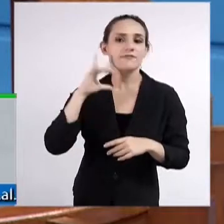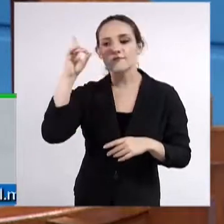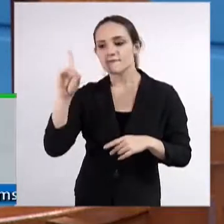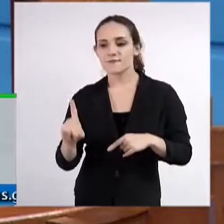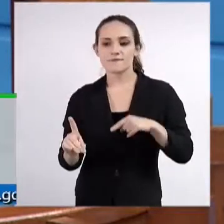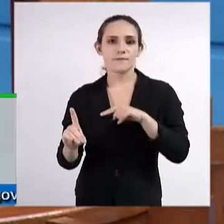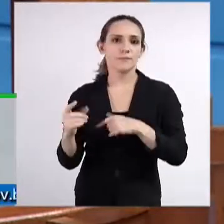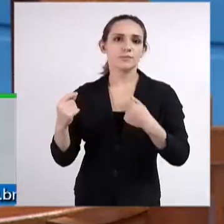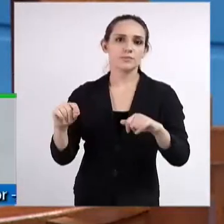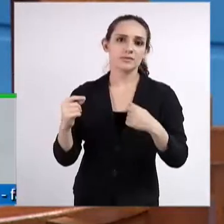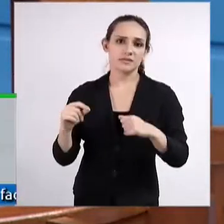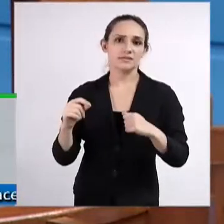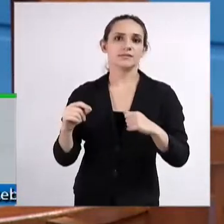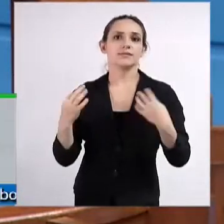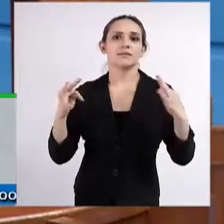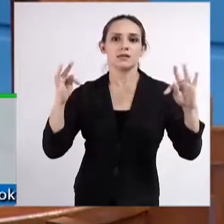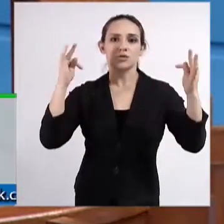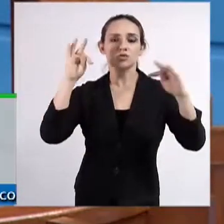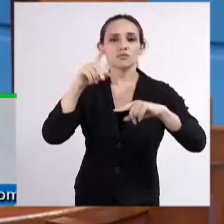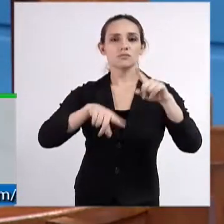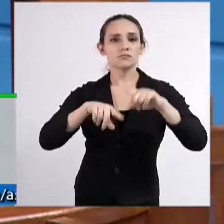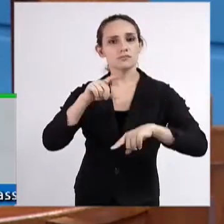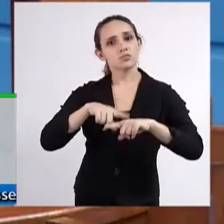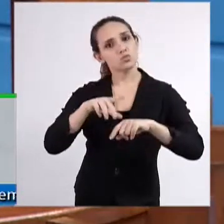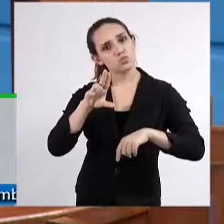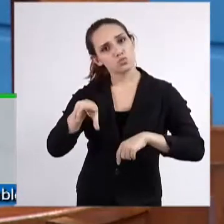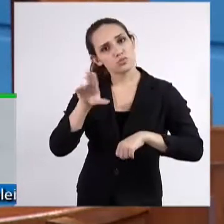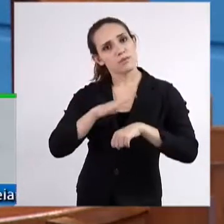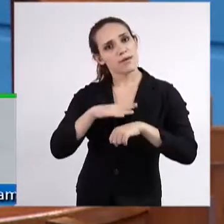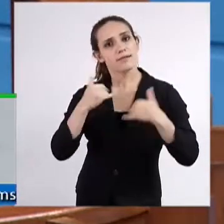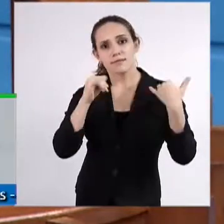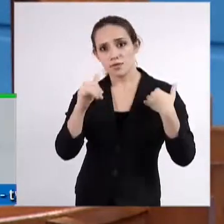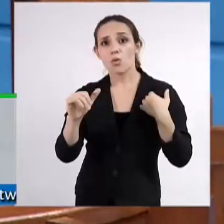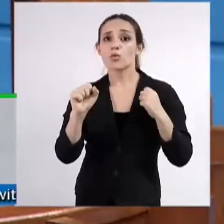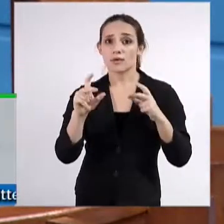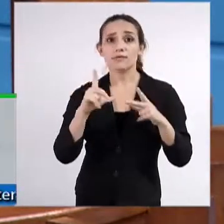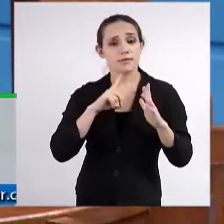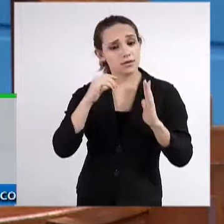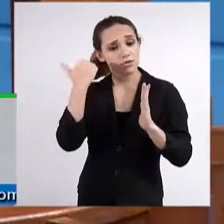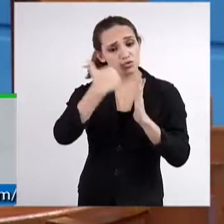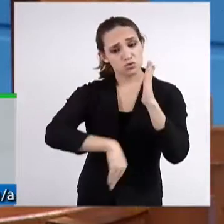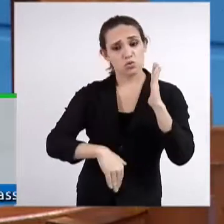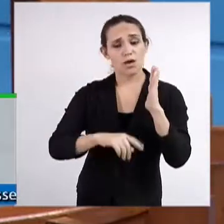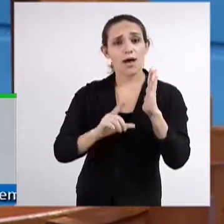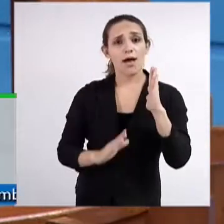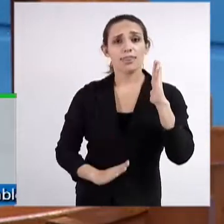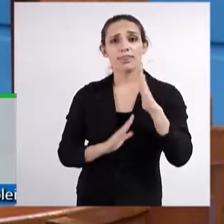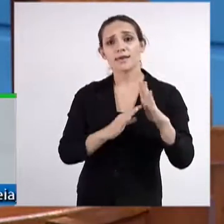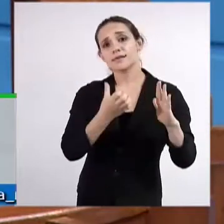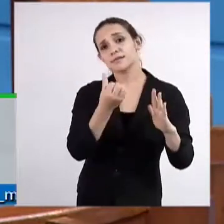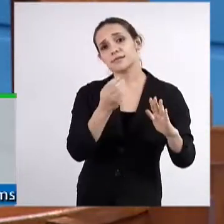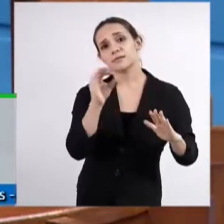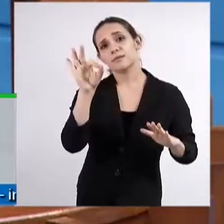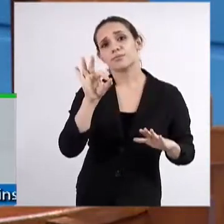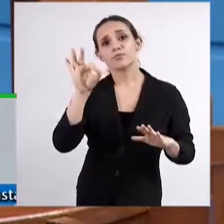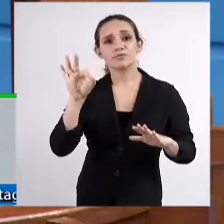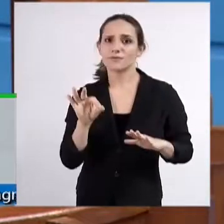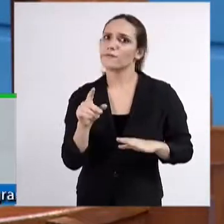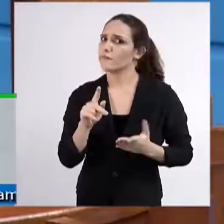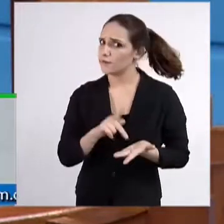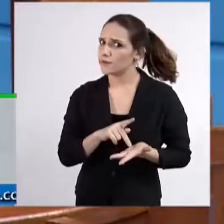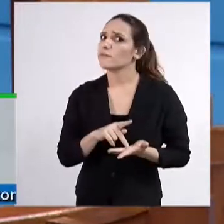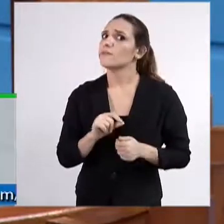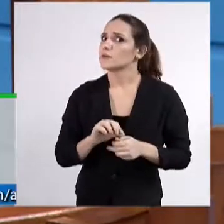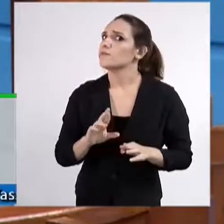deficiência, que dependem de aparelhos ligados à energia, todos esses podem receber descontos que vão até 65%, que faria toda a